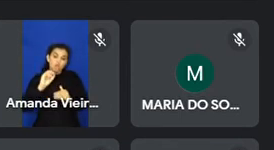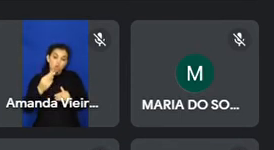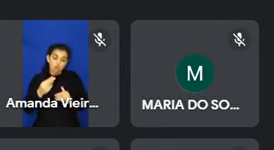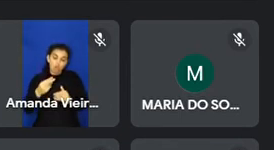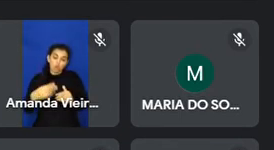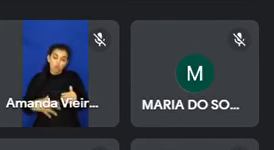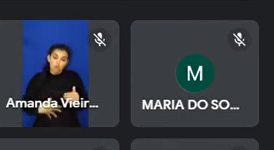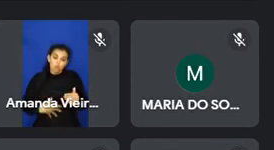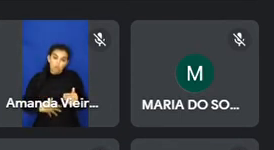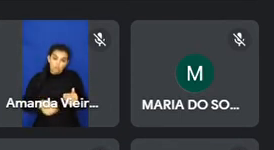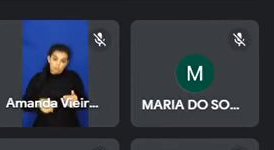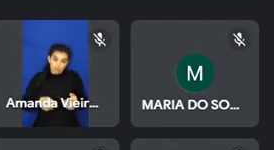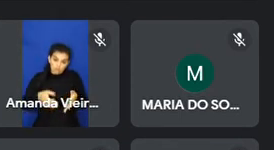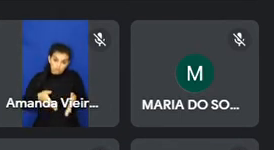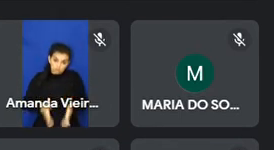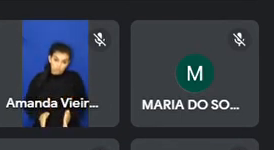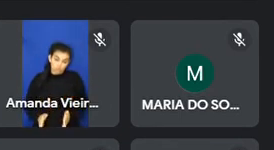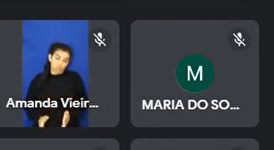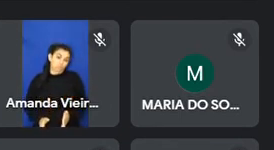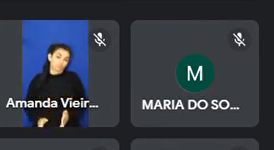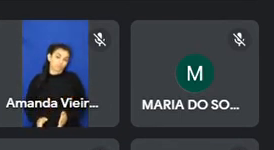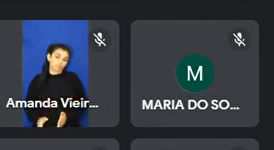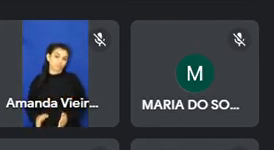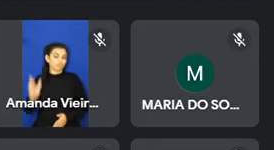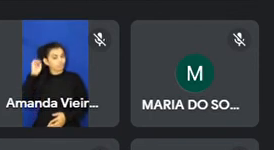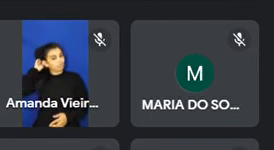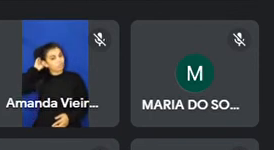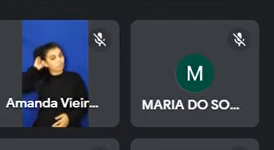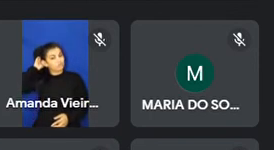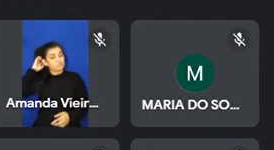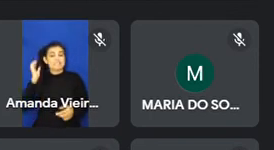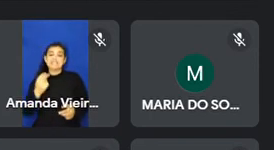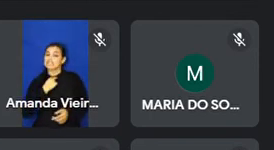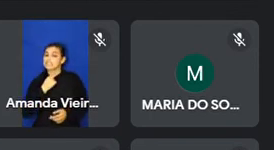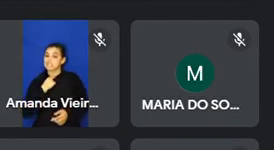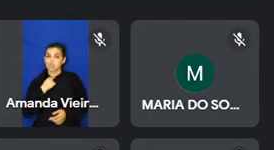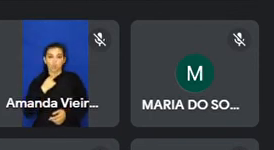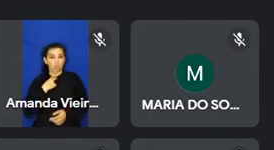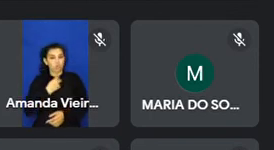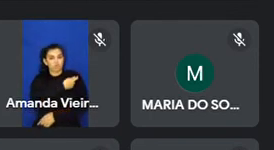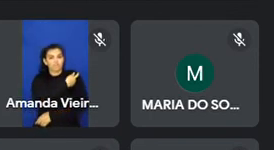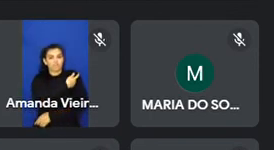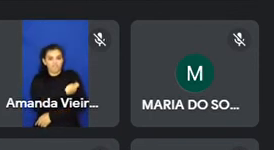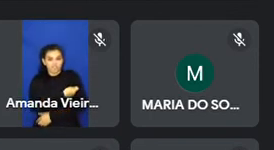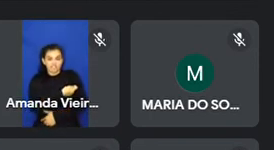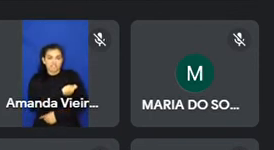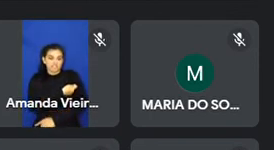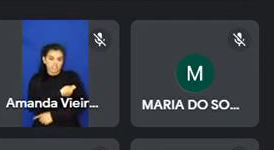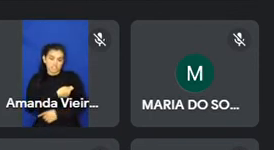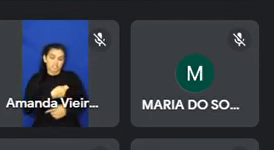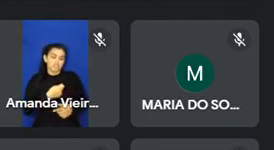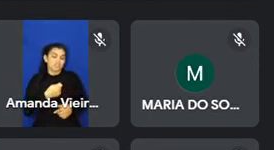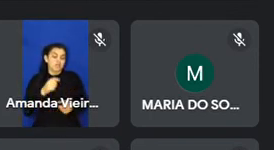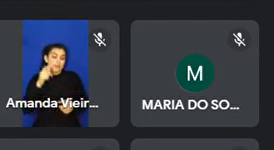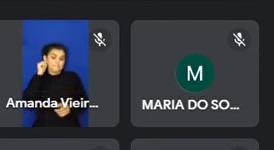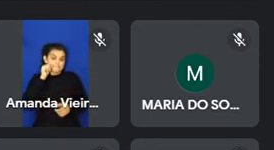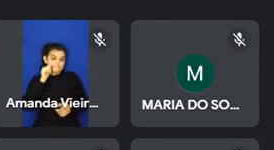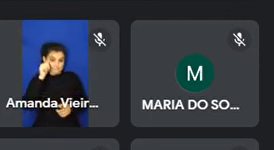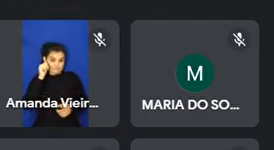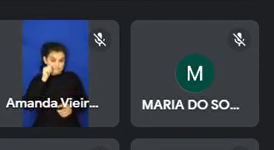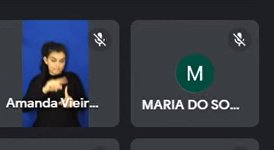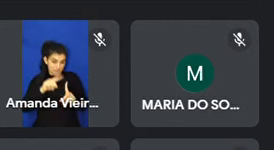se sabe que não podia aplicar essa vacina, e isso aí o estudo já foi feito, né? Não podia aplicar essa vacina em grávidas. Mas no início